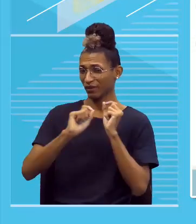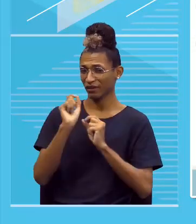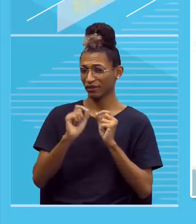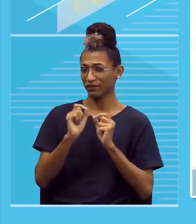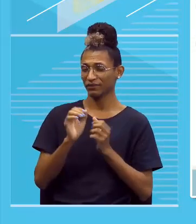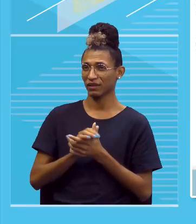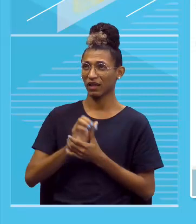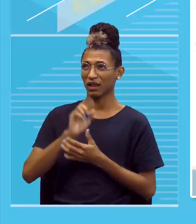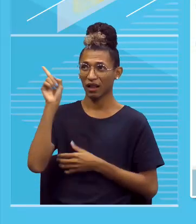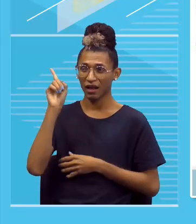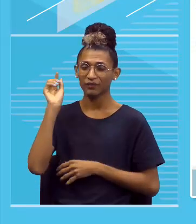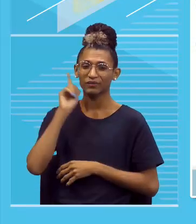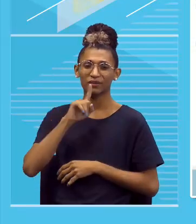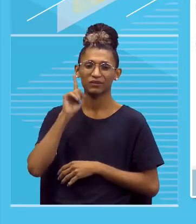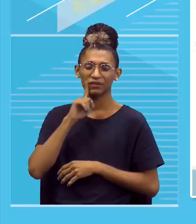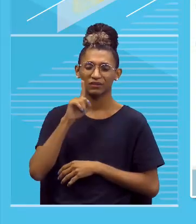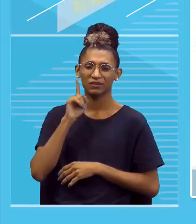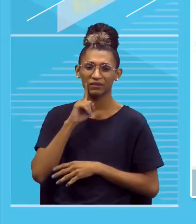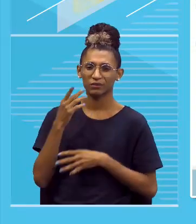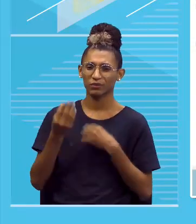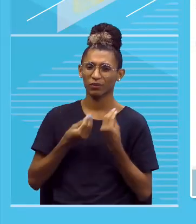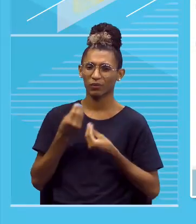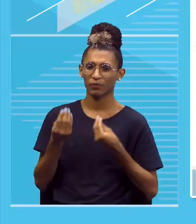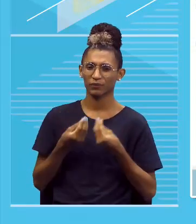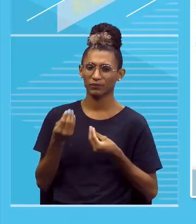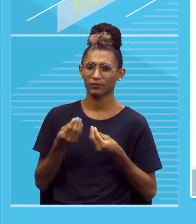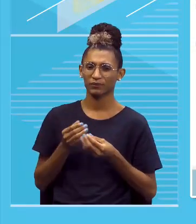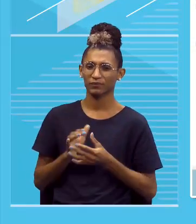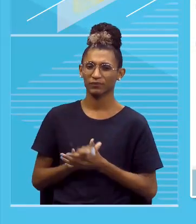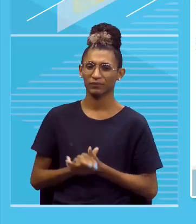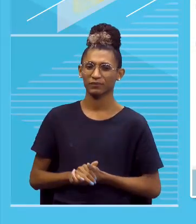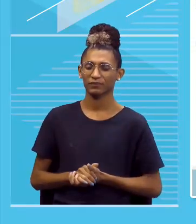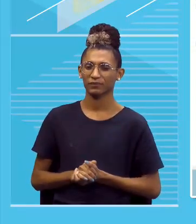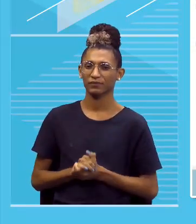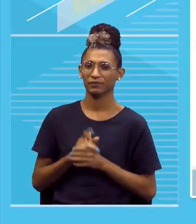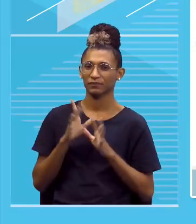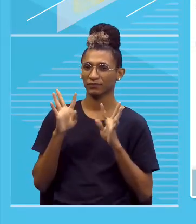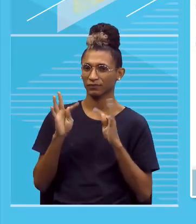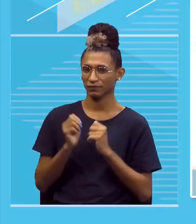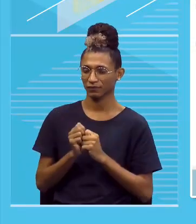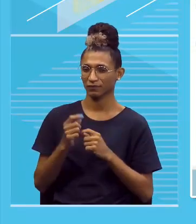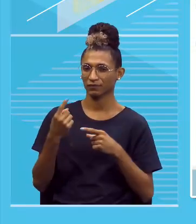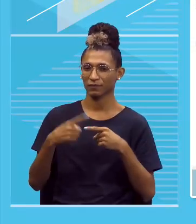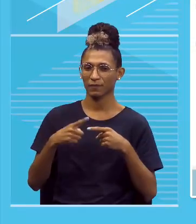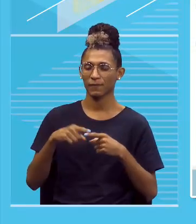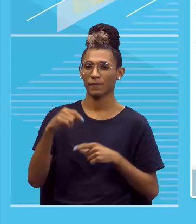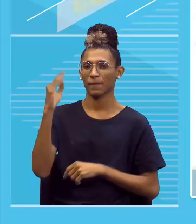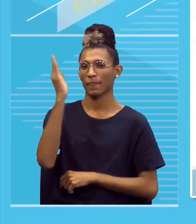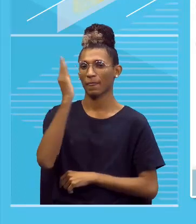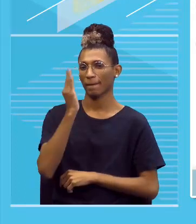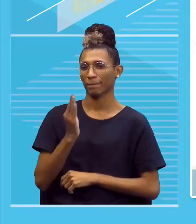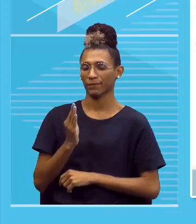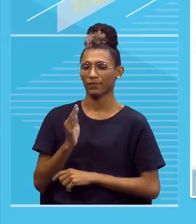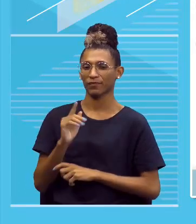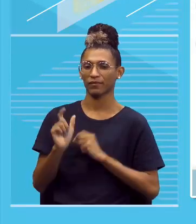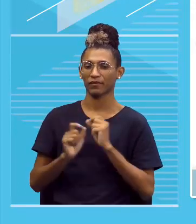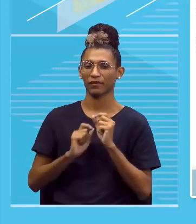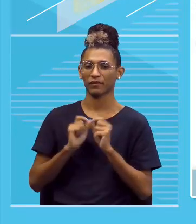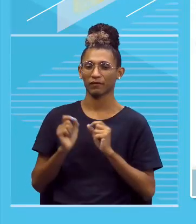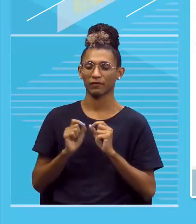a quebradeira lá nos Estados Unidos Tudo meus amigos porque o Brasil era o